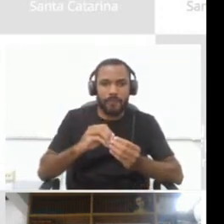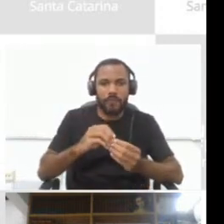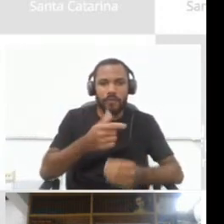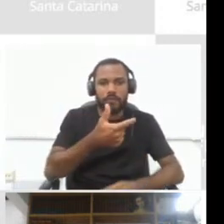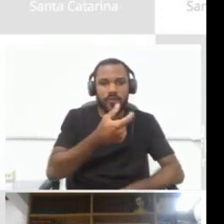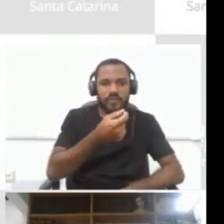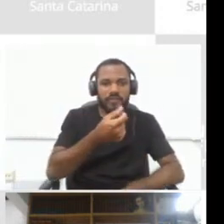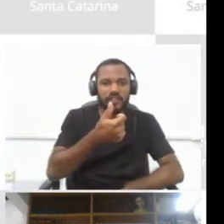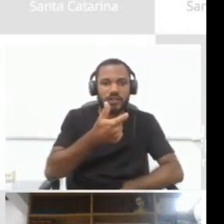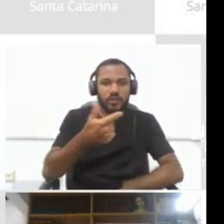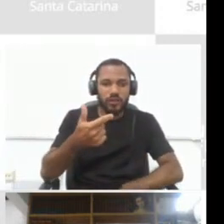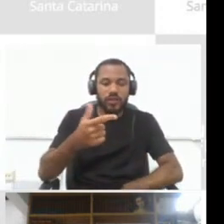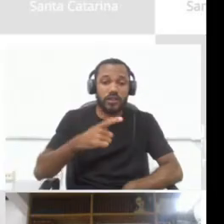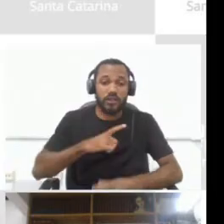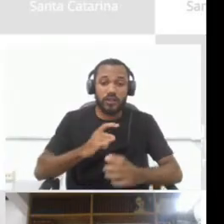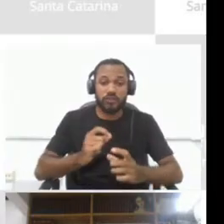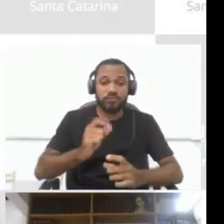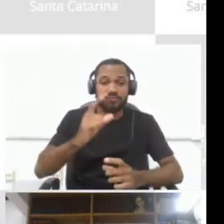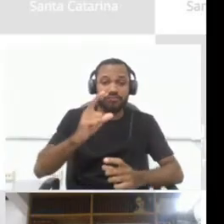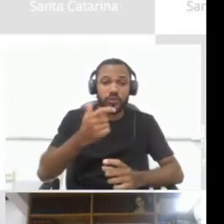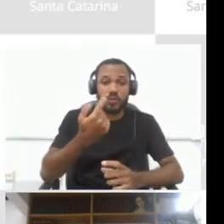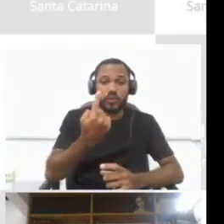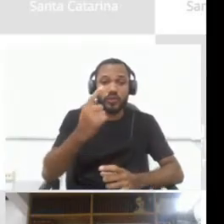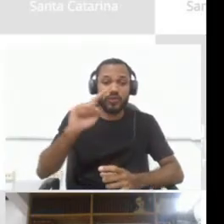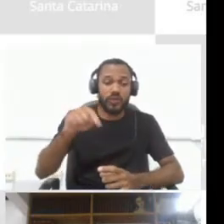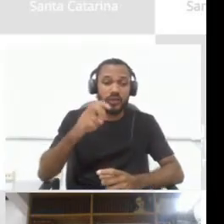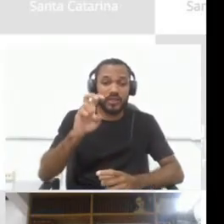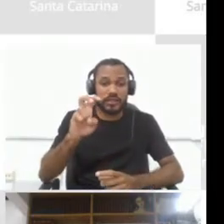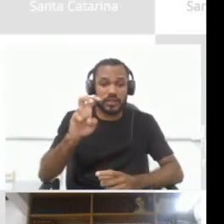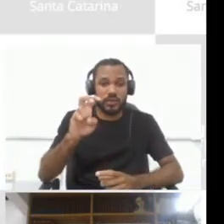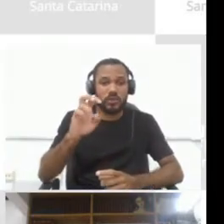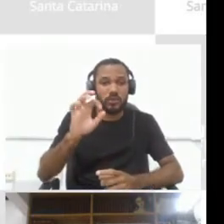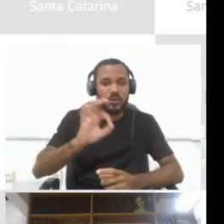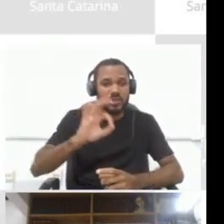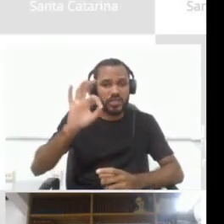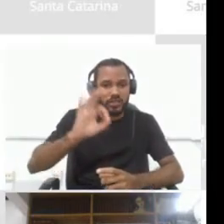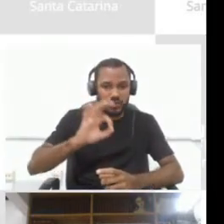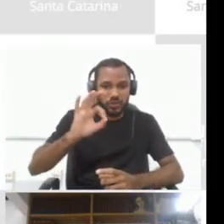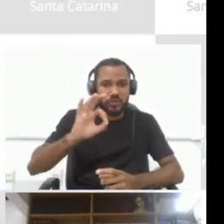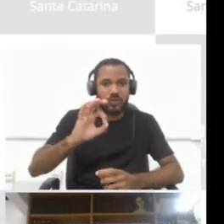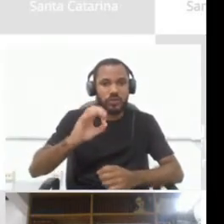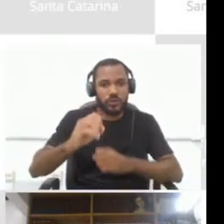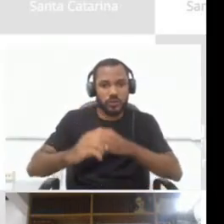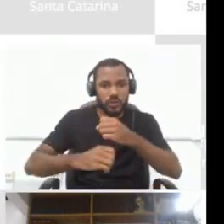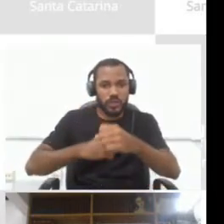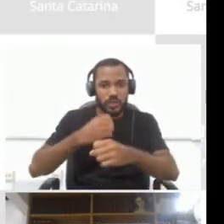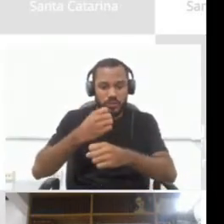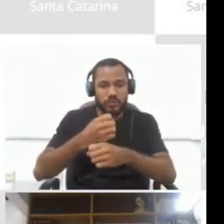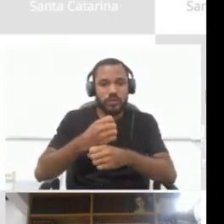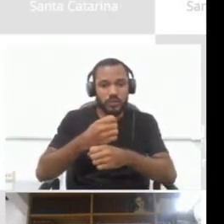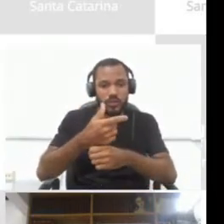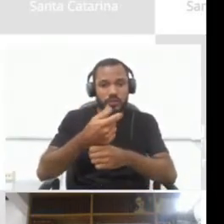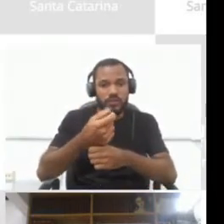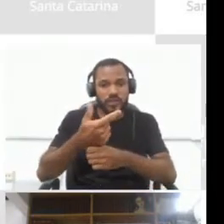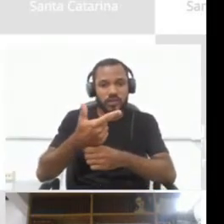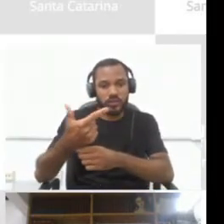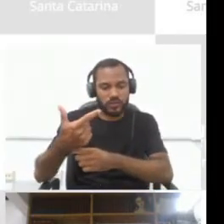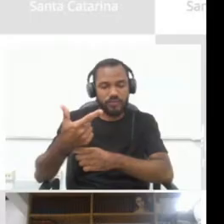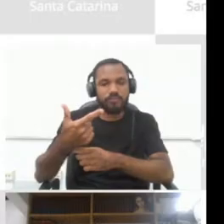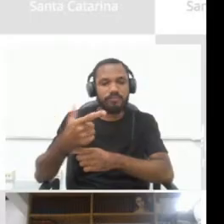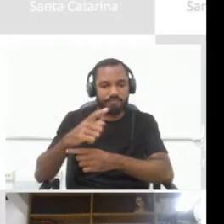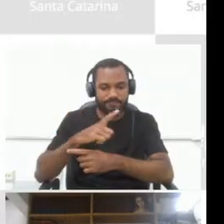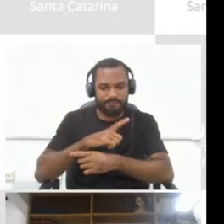houve um aumento de 1,5%, aqui de 1,4%, praticamente a mesma coisa, maiores do que em 2021,